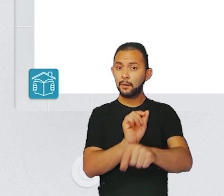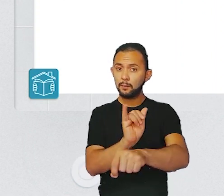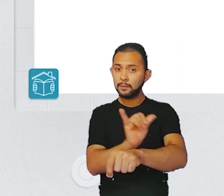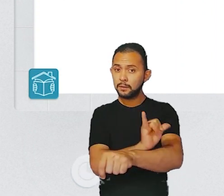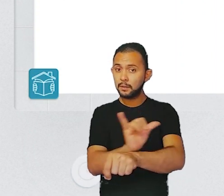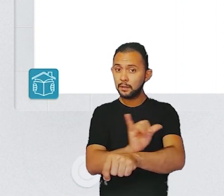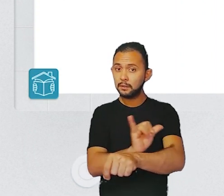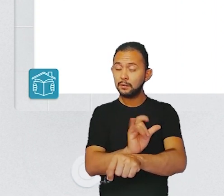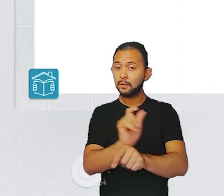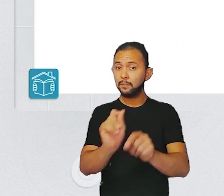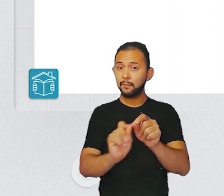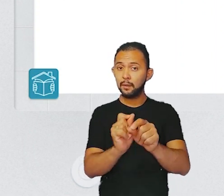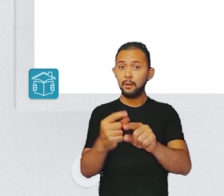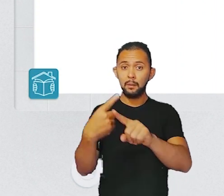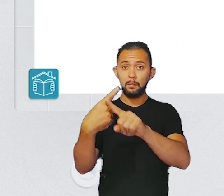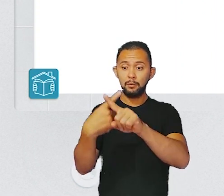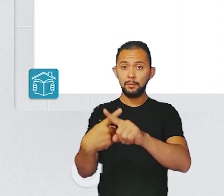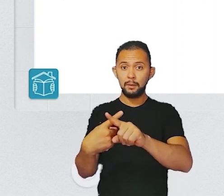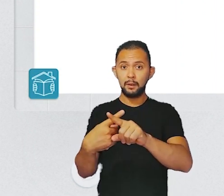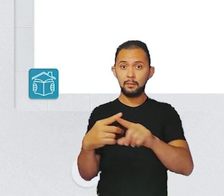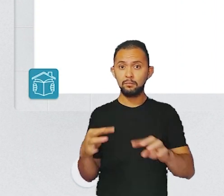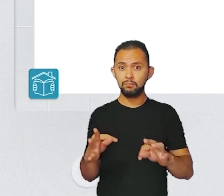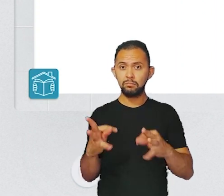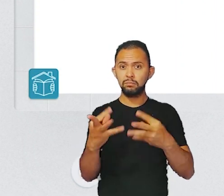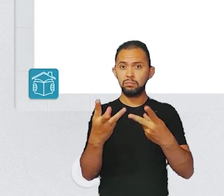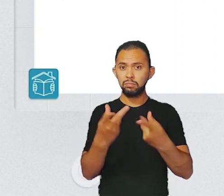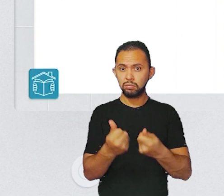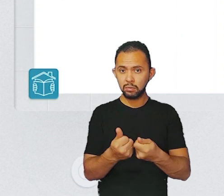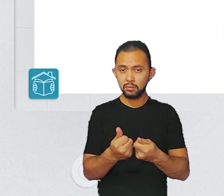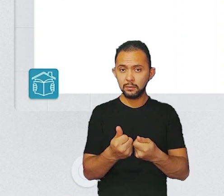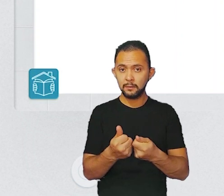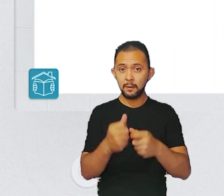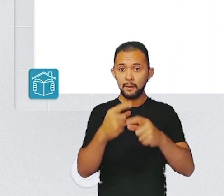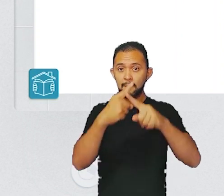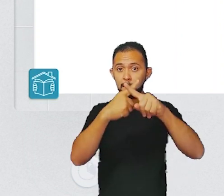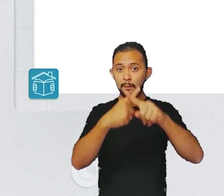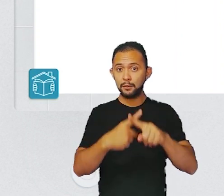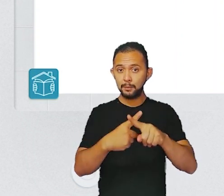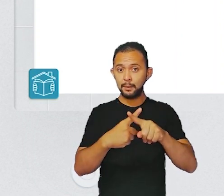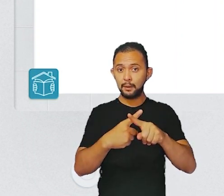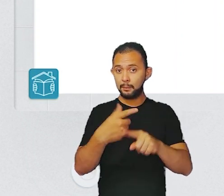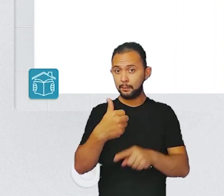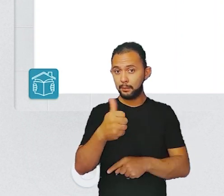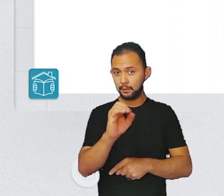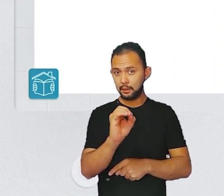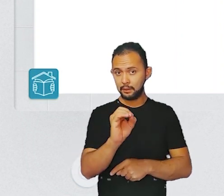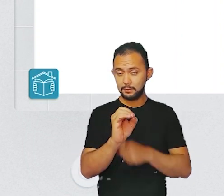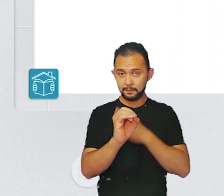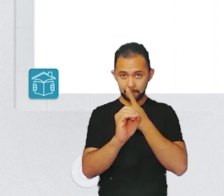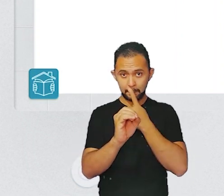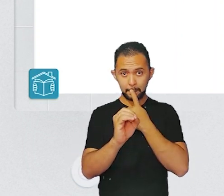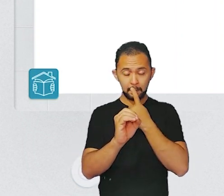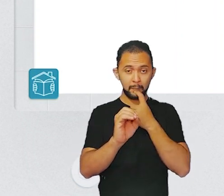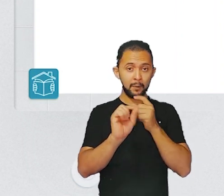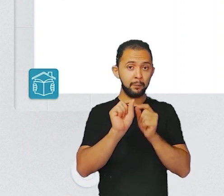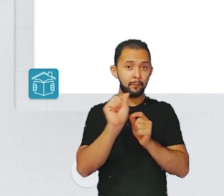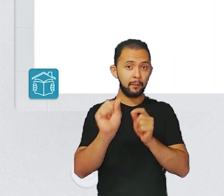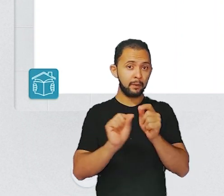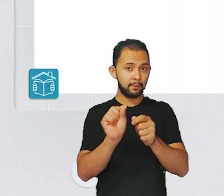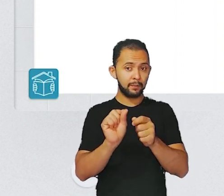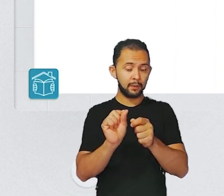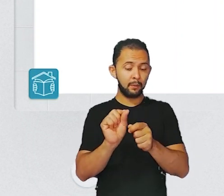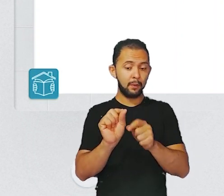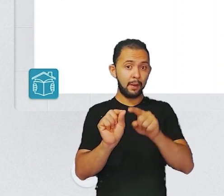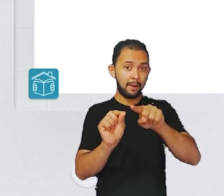que é que nós vamos fazer? Nós vamos multiplicar todos esses números por 10. E quando a gente multiplica esses números por 10, na verdade, os números que